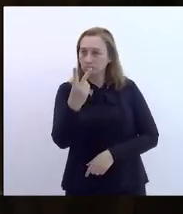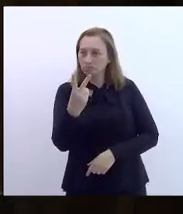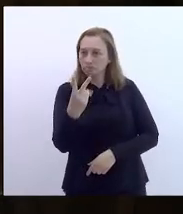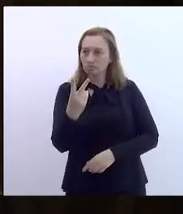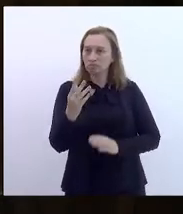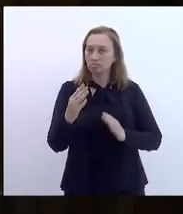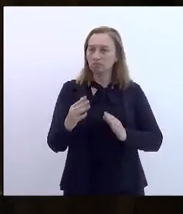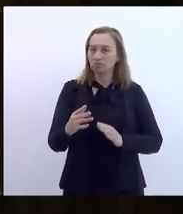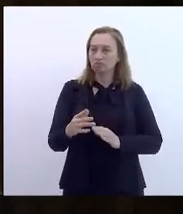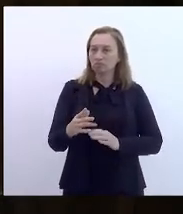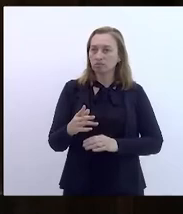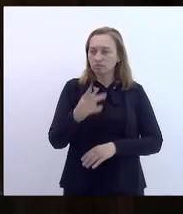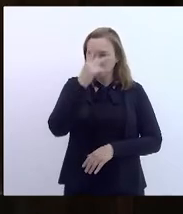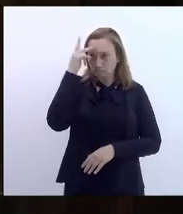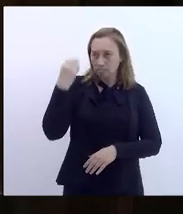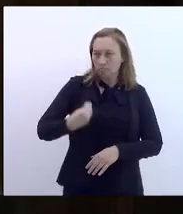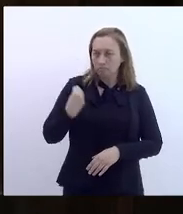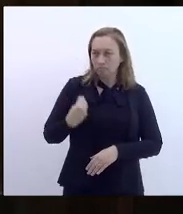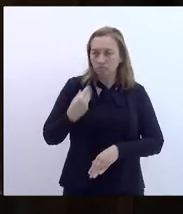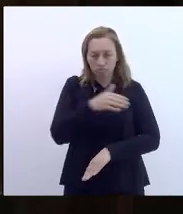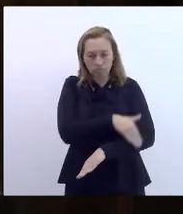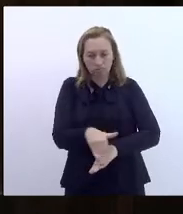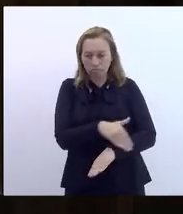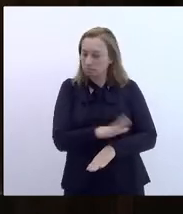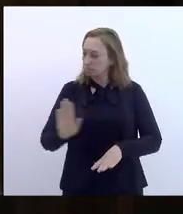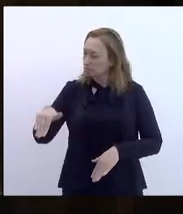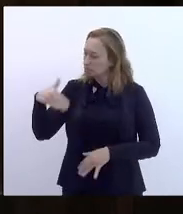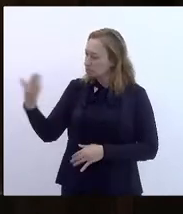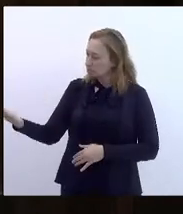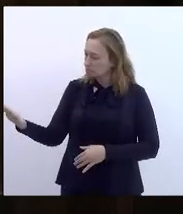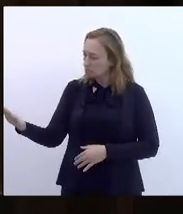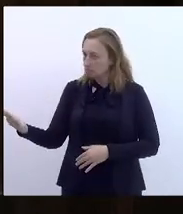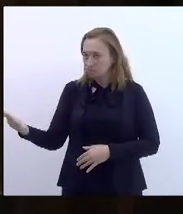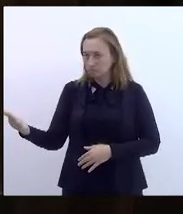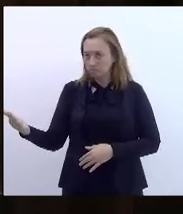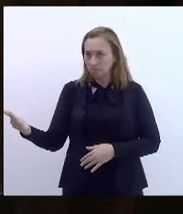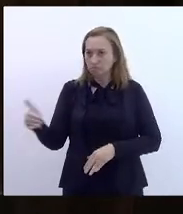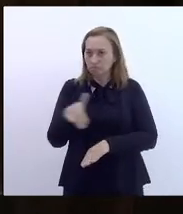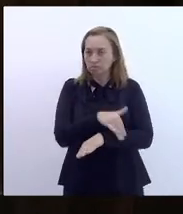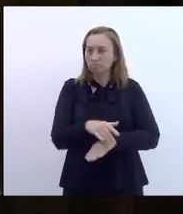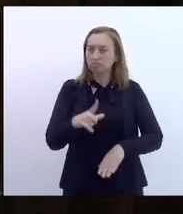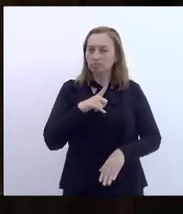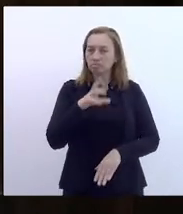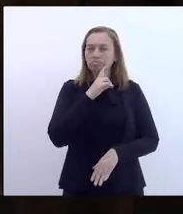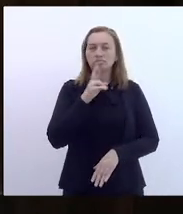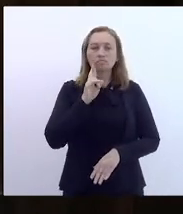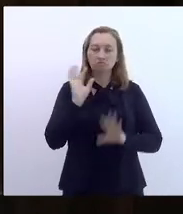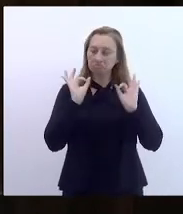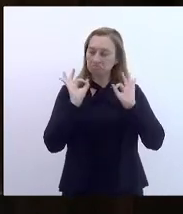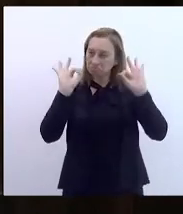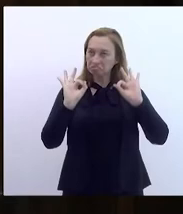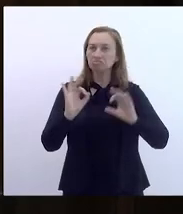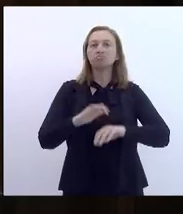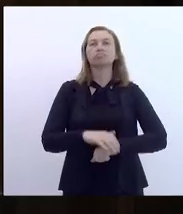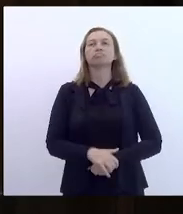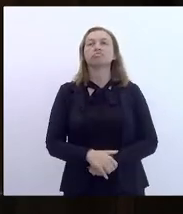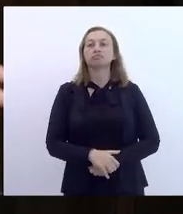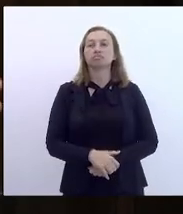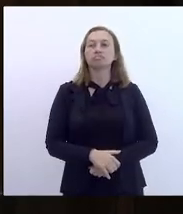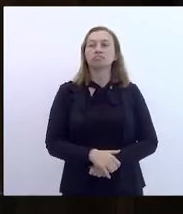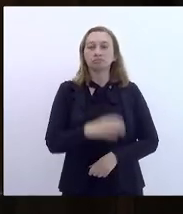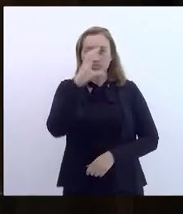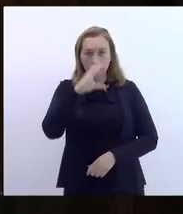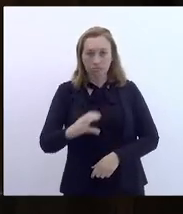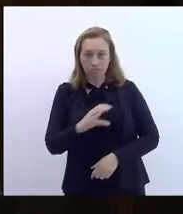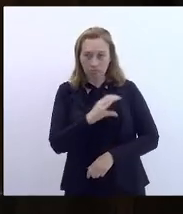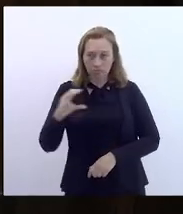moradores de rua do outro lado do outro lado da rua tinha um restaurante de altíssimo luxo ela